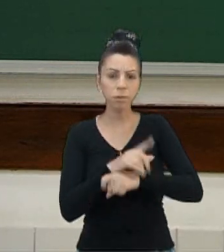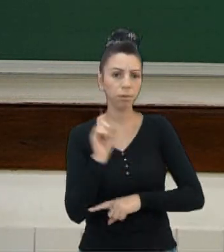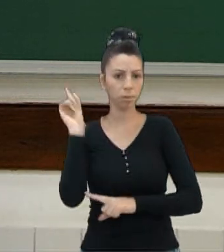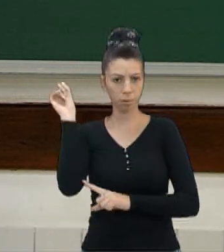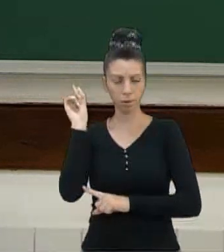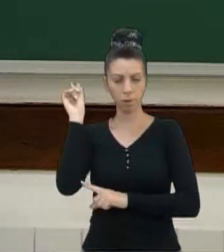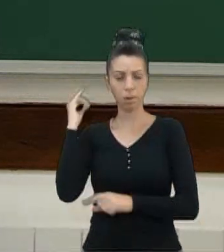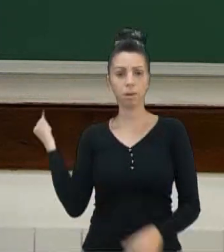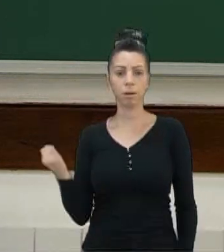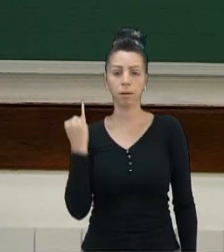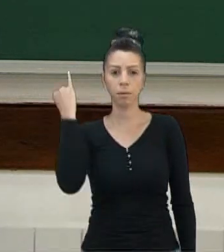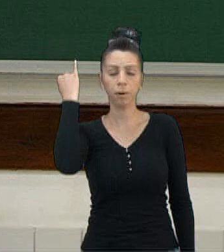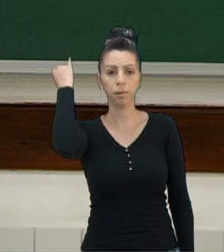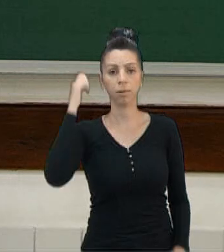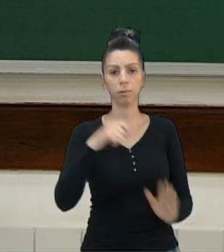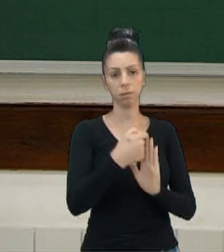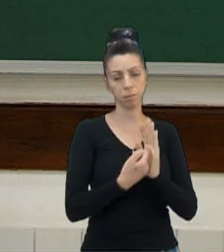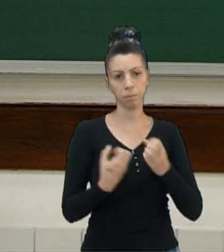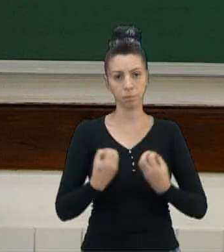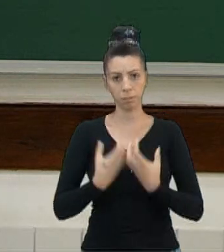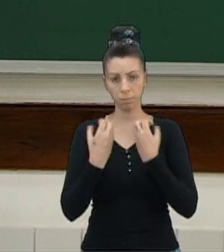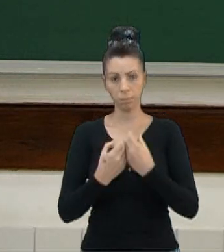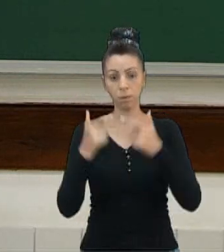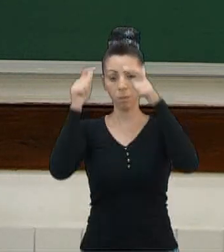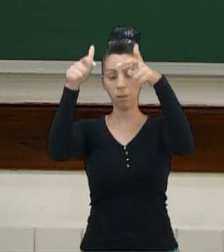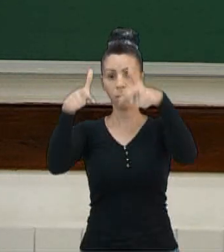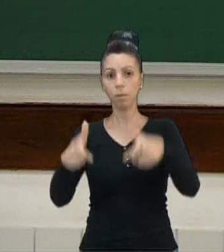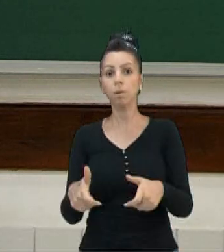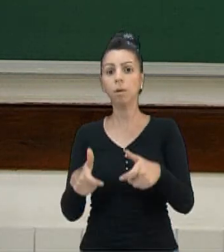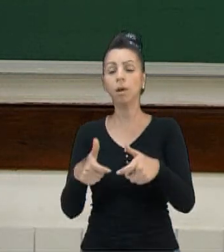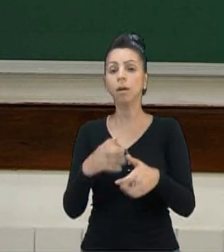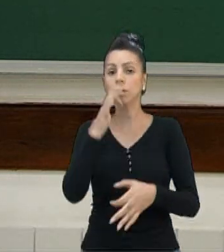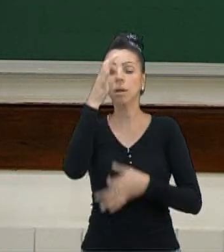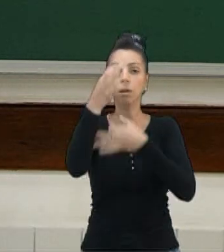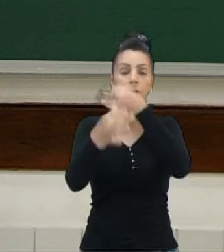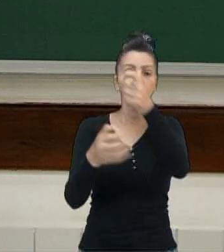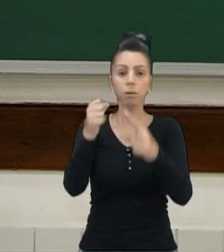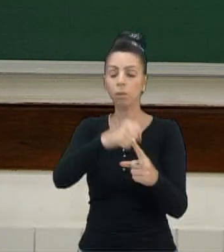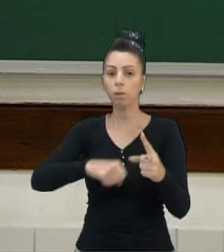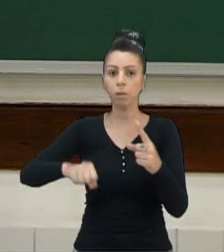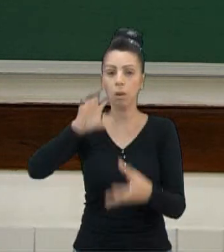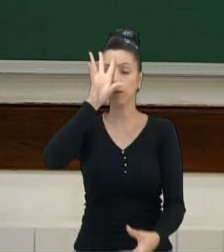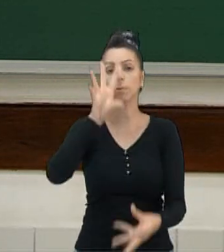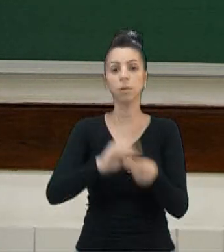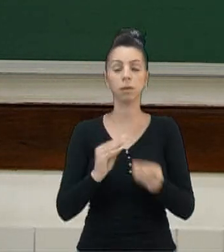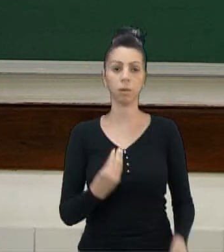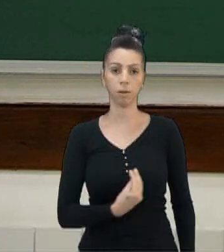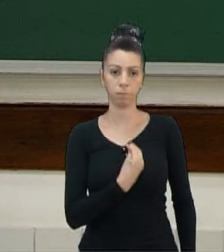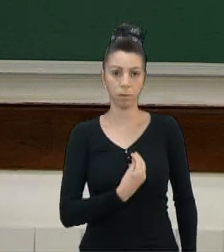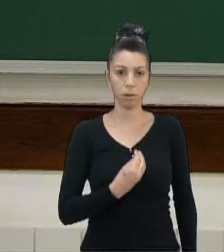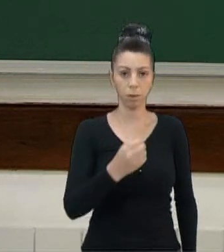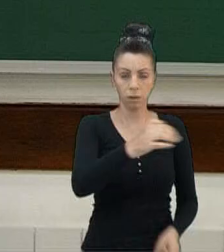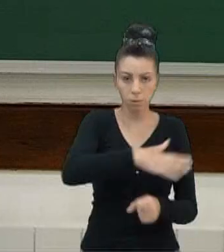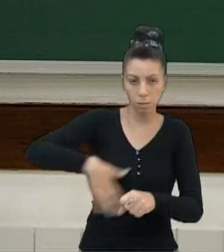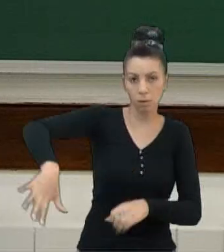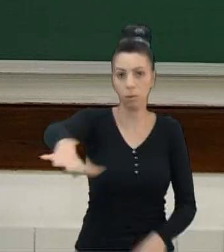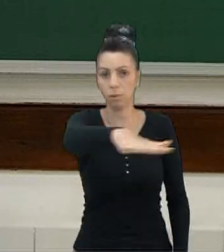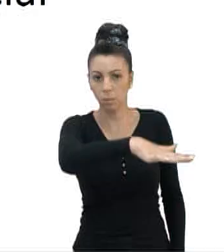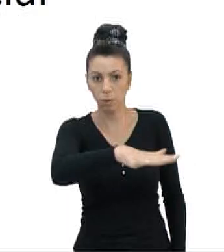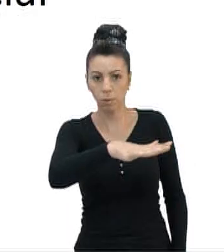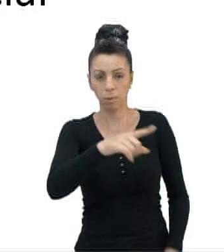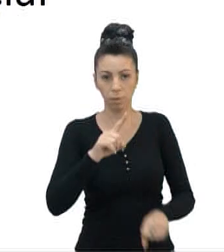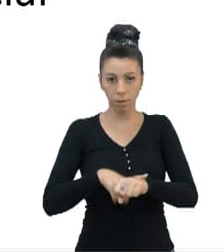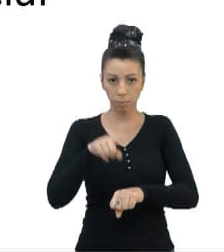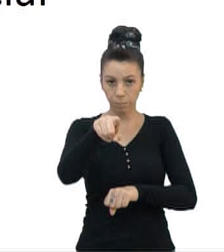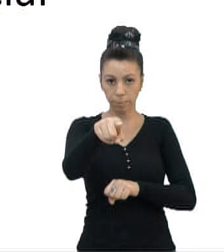essa importância do texto poético como um lugar de denúncia social, de interpretação da vida na sociedade. Tempo aí.